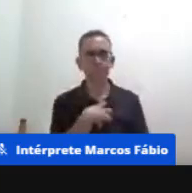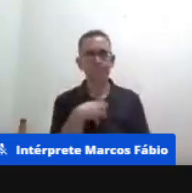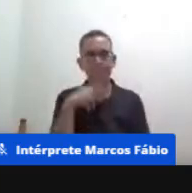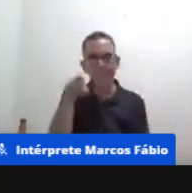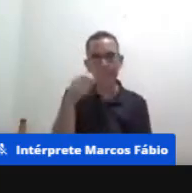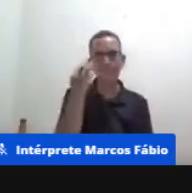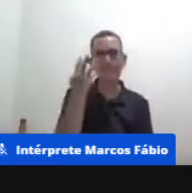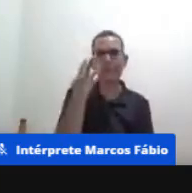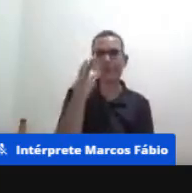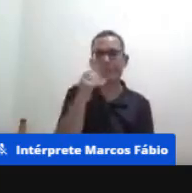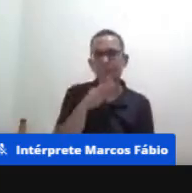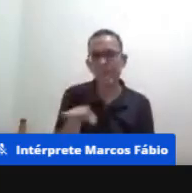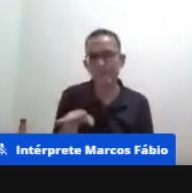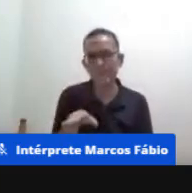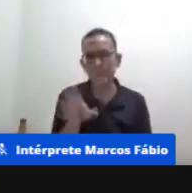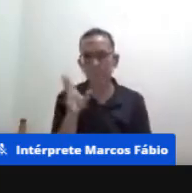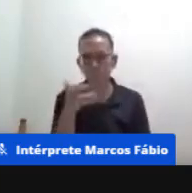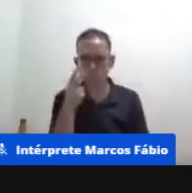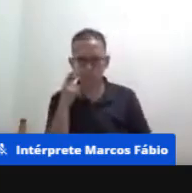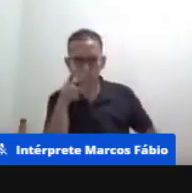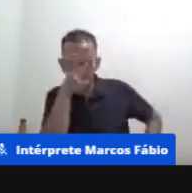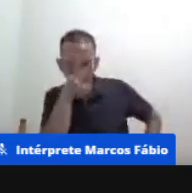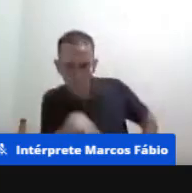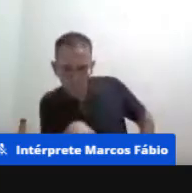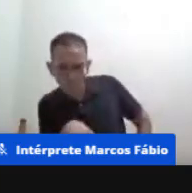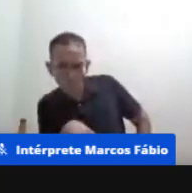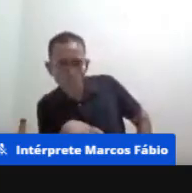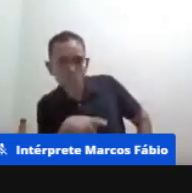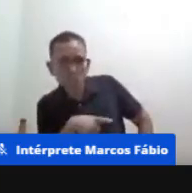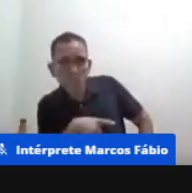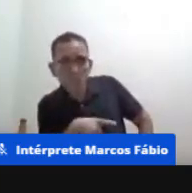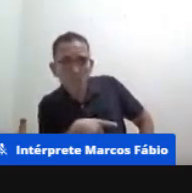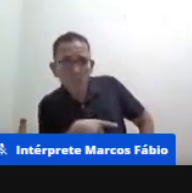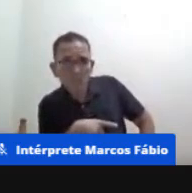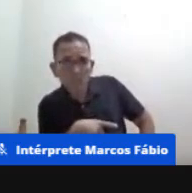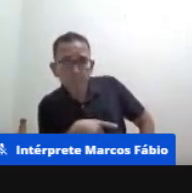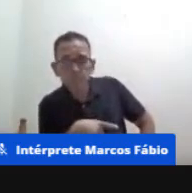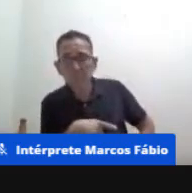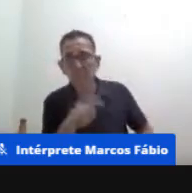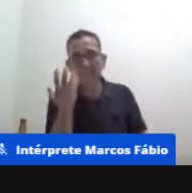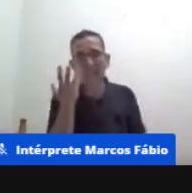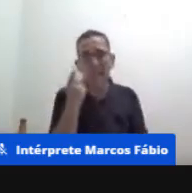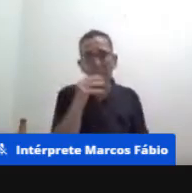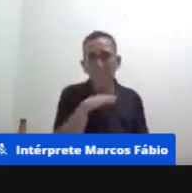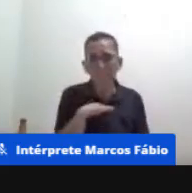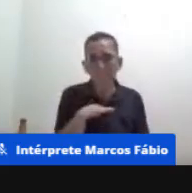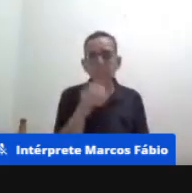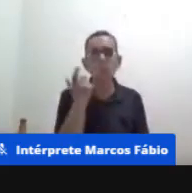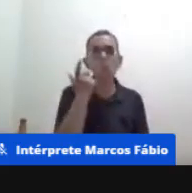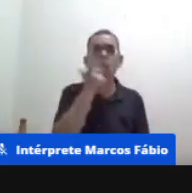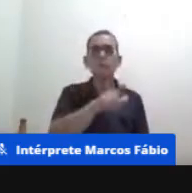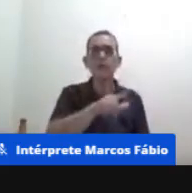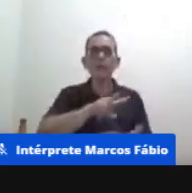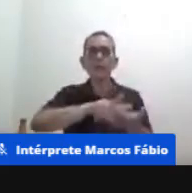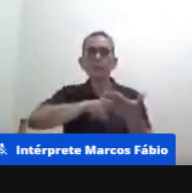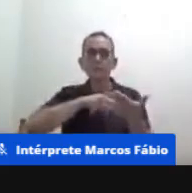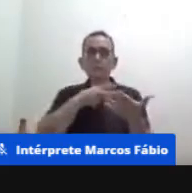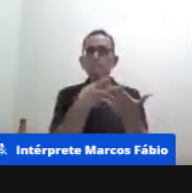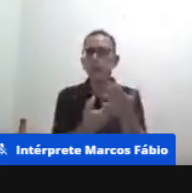lendo? Essa criança apresenta uma interpretação coerente? Já está alfabetizada, né? Já